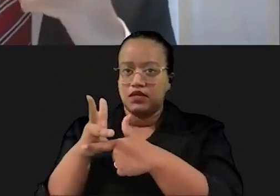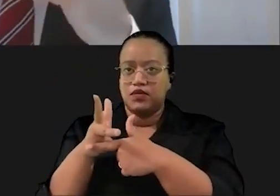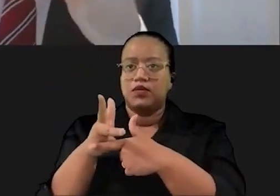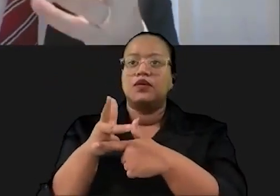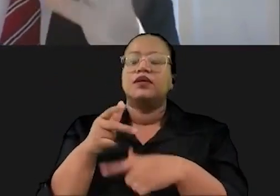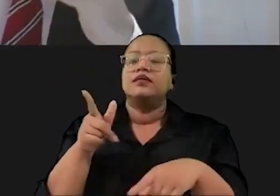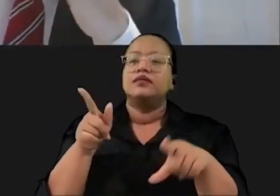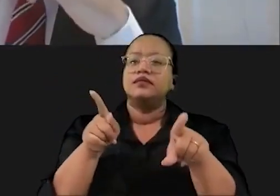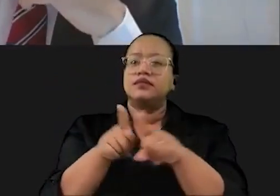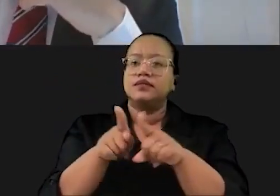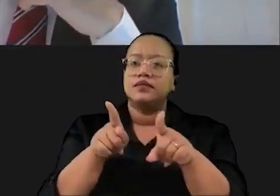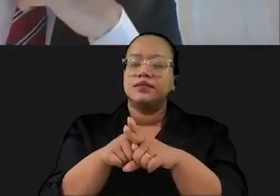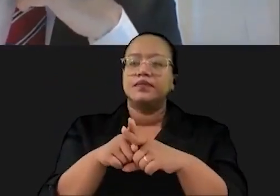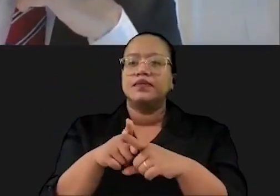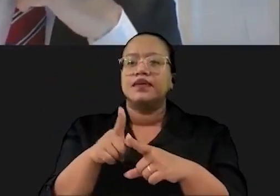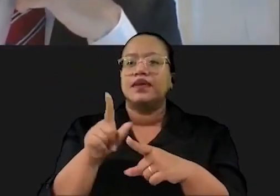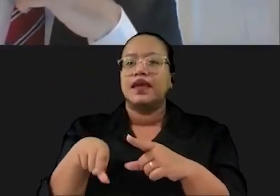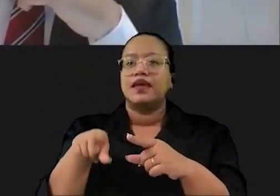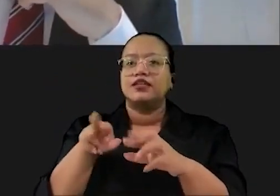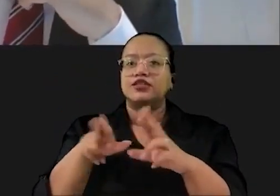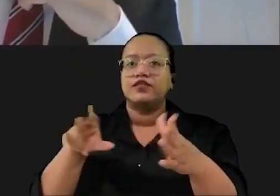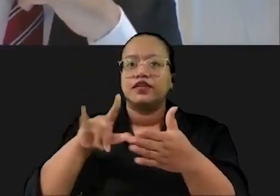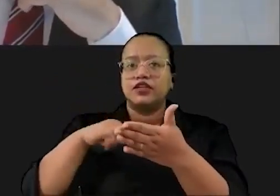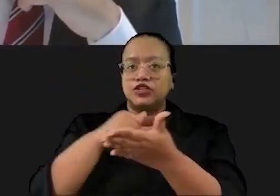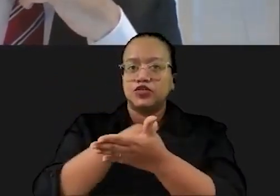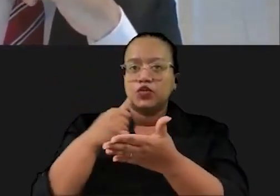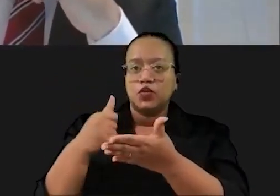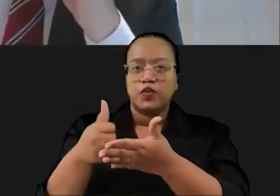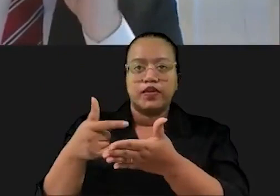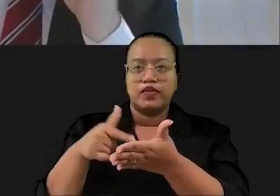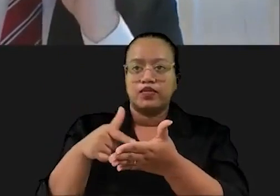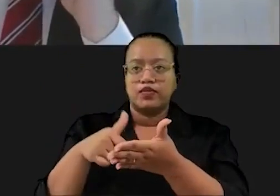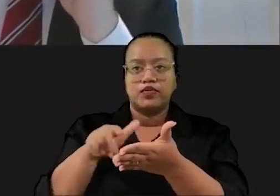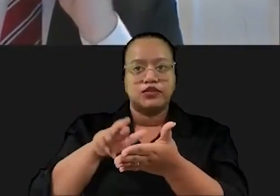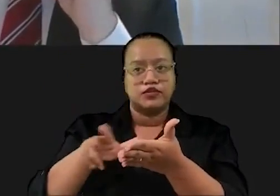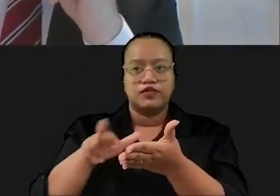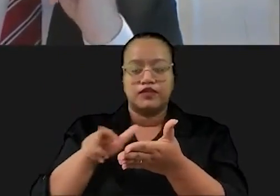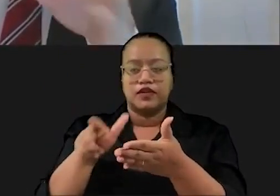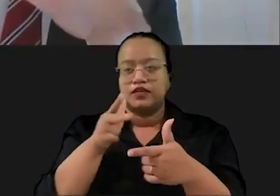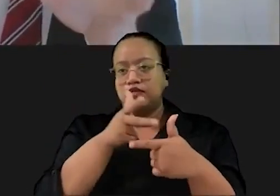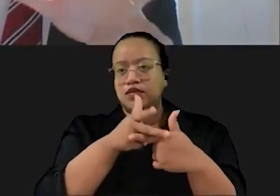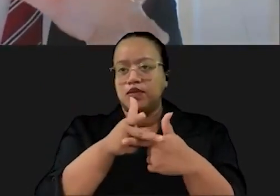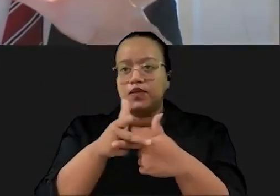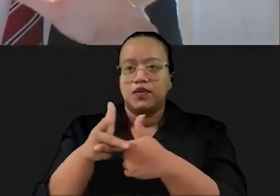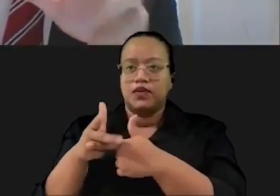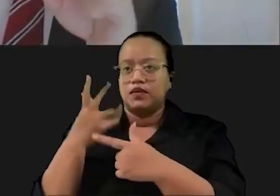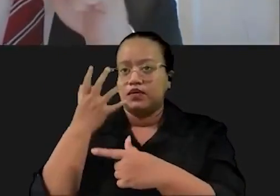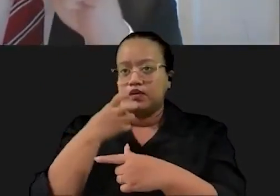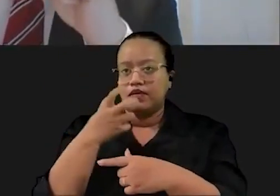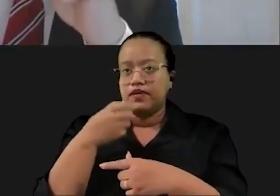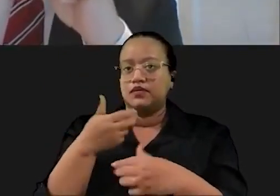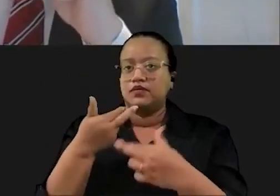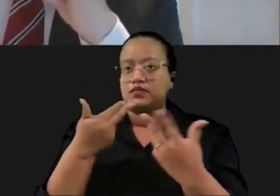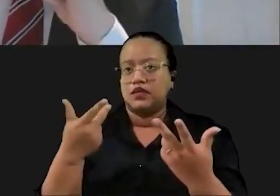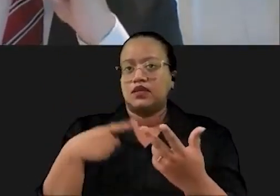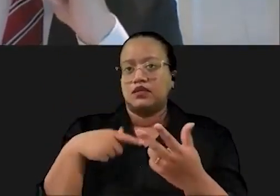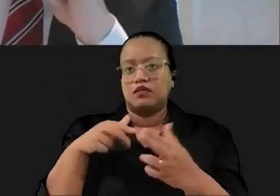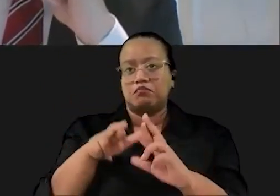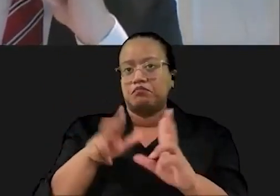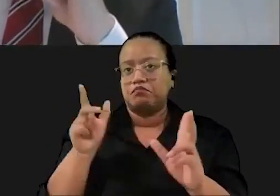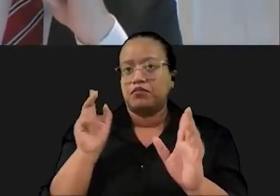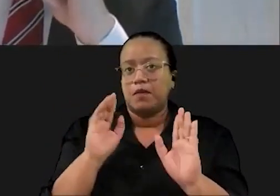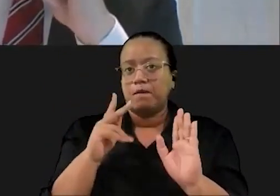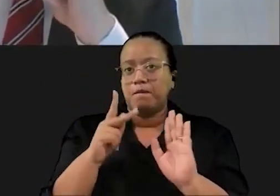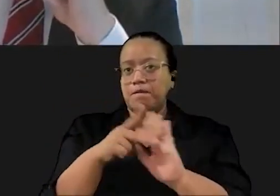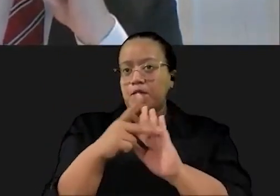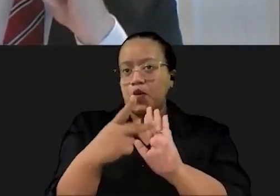da prova por negócio jurídico processual atípico, e atualmente ela está em projeto piloto nas